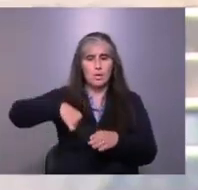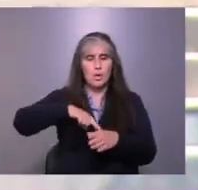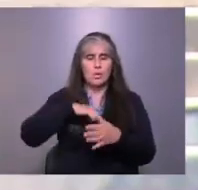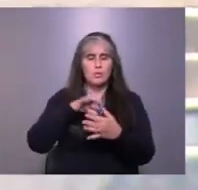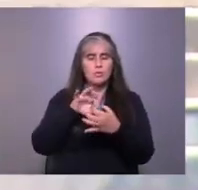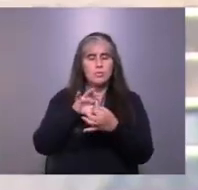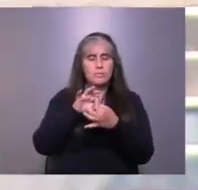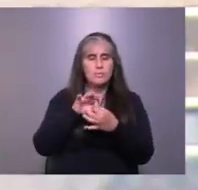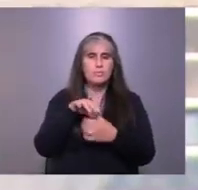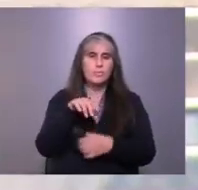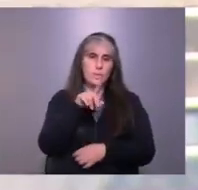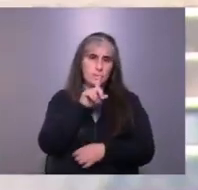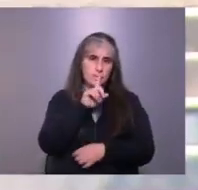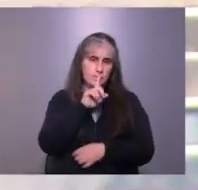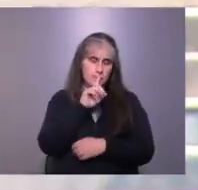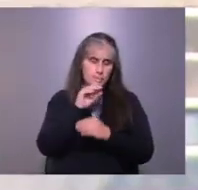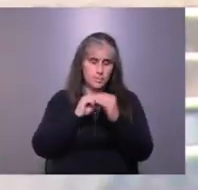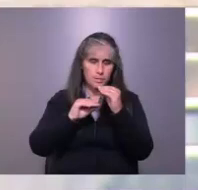demos graças ao Senhor.